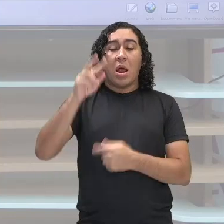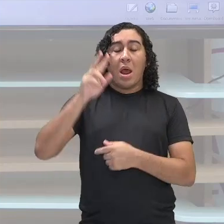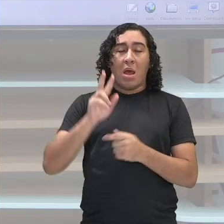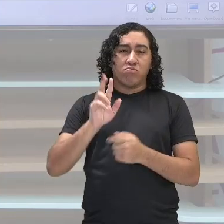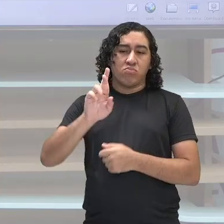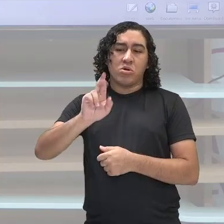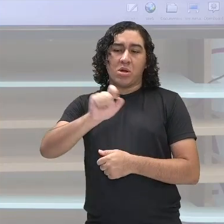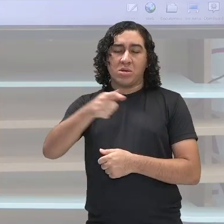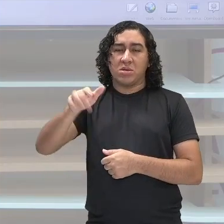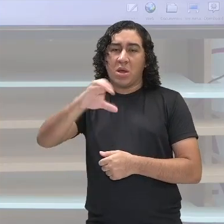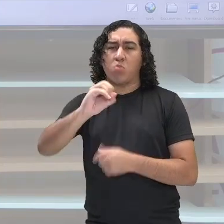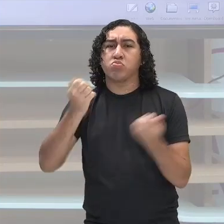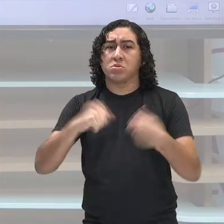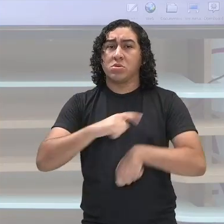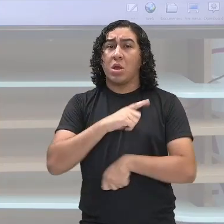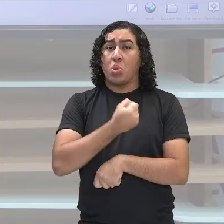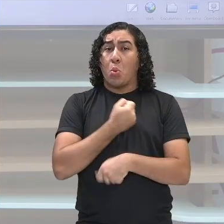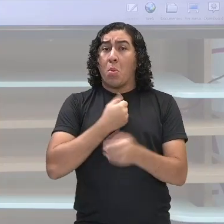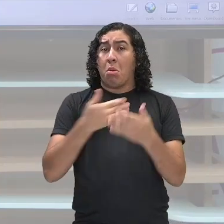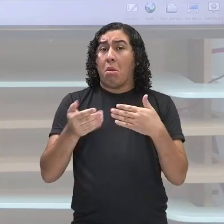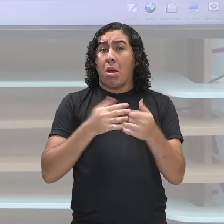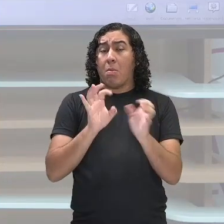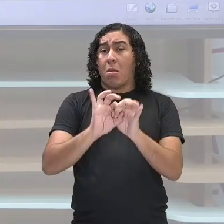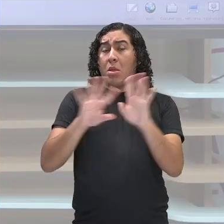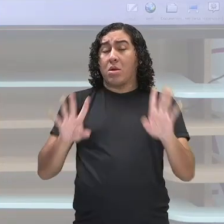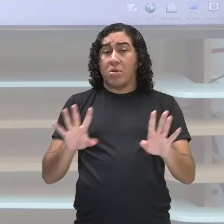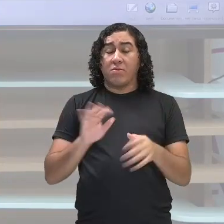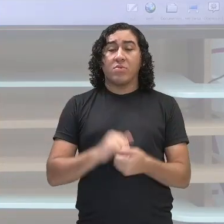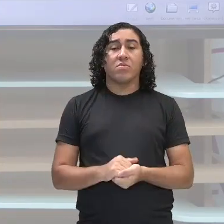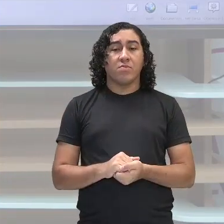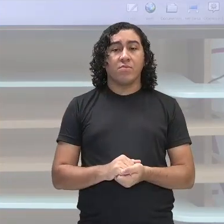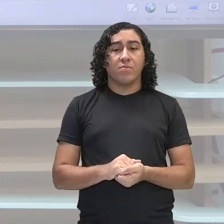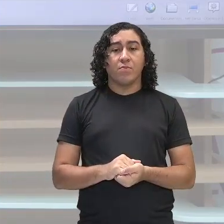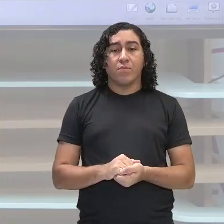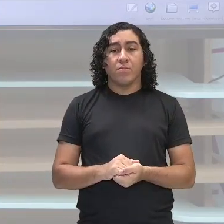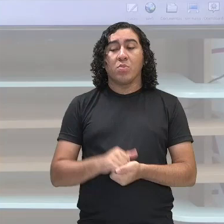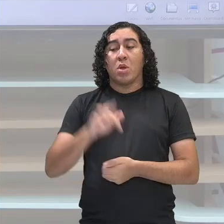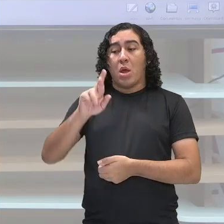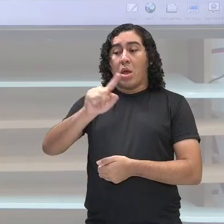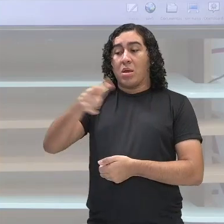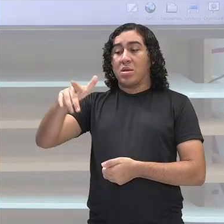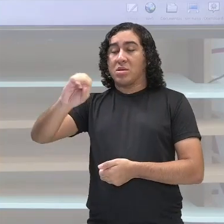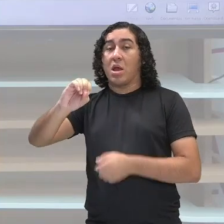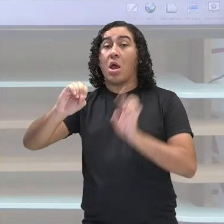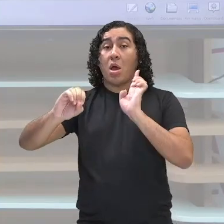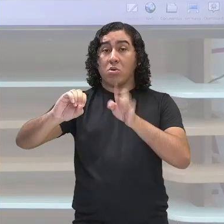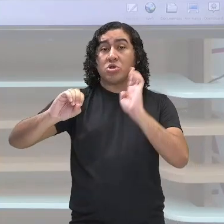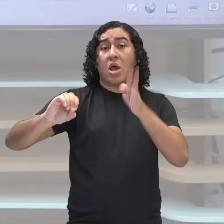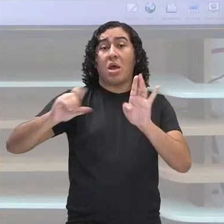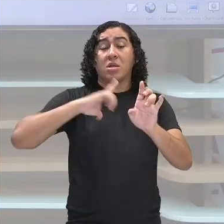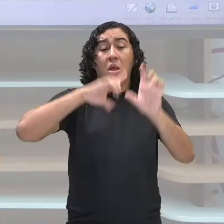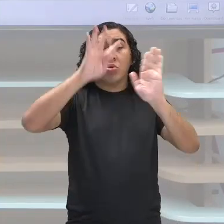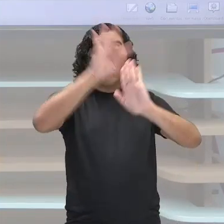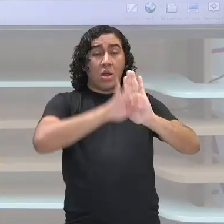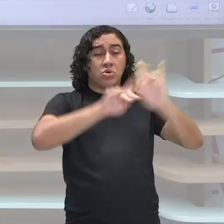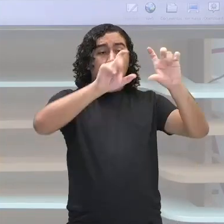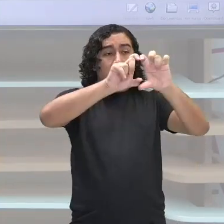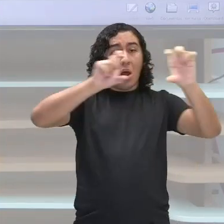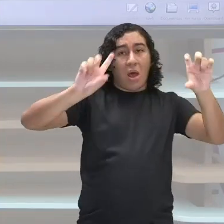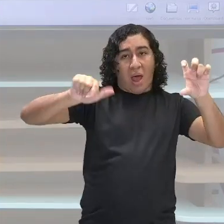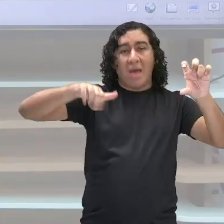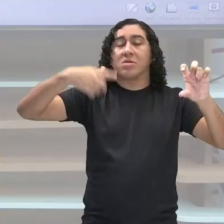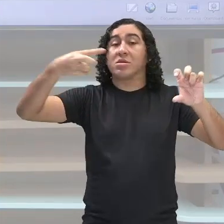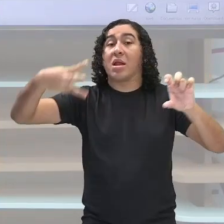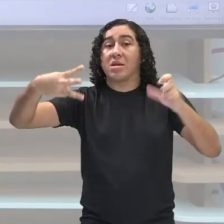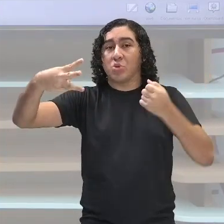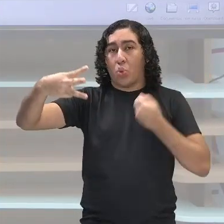qualquer valor. Nesse caso aqui, a razão ela foi dada, que foi 3. Então ele deu a razão, que é